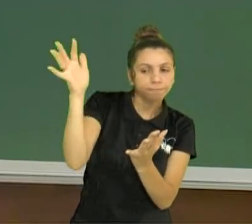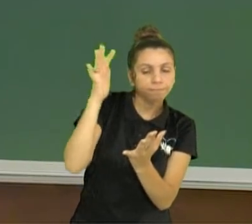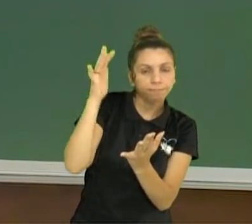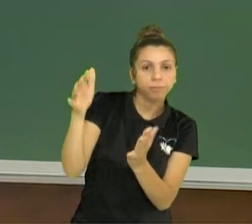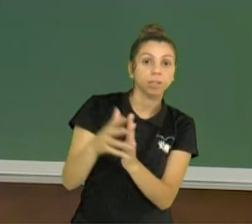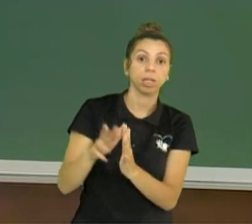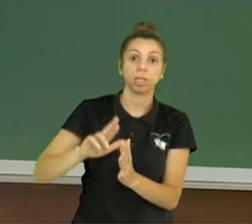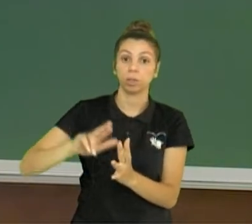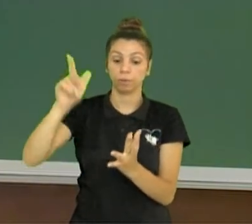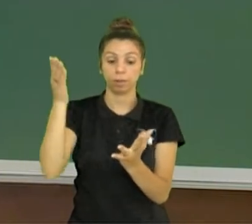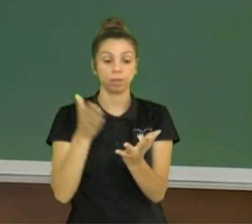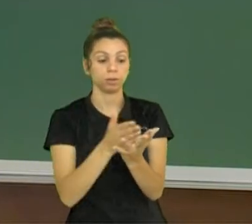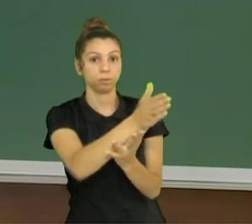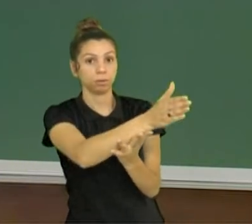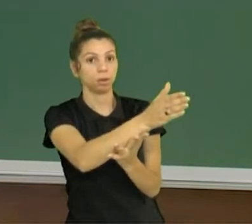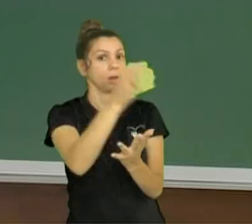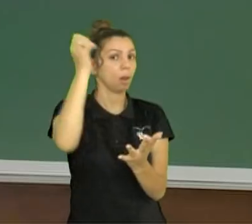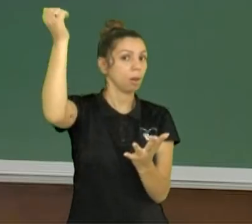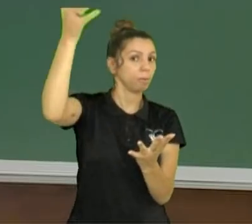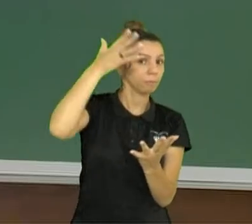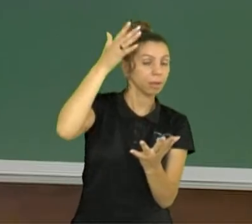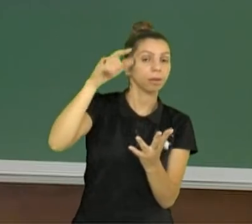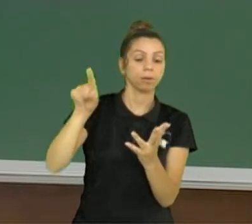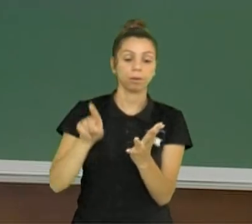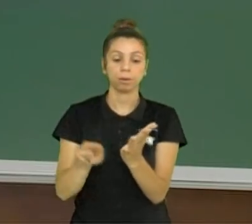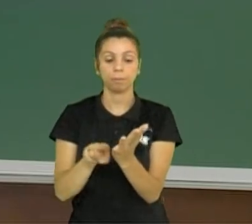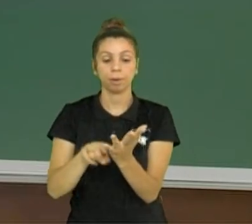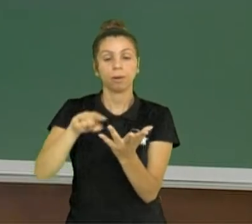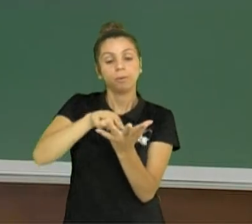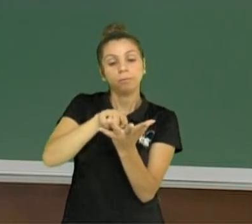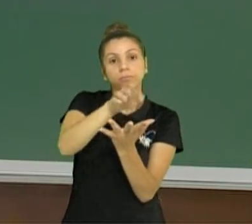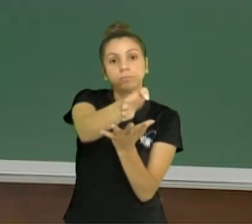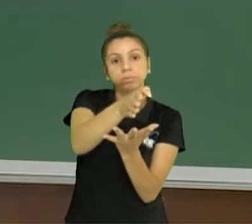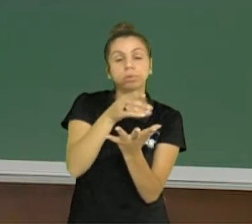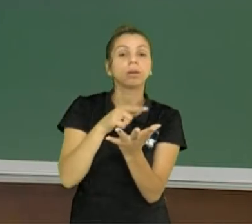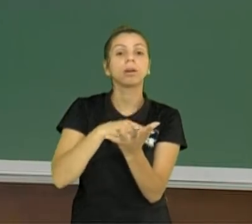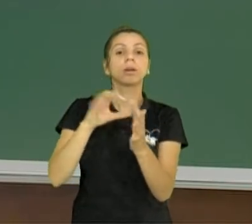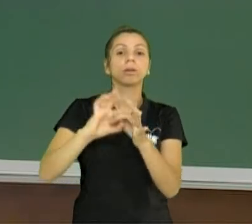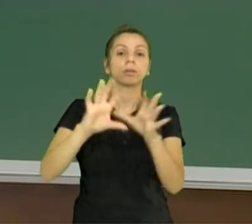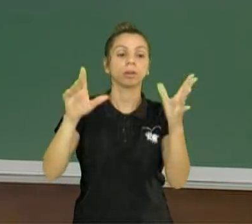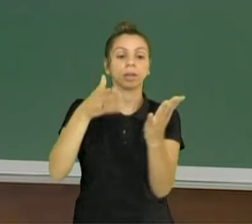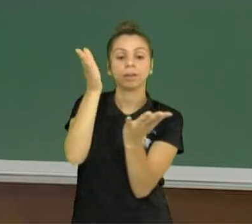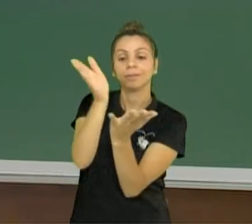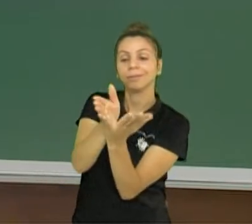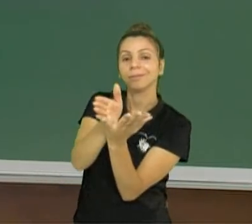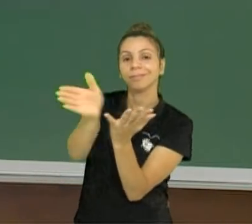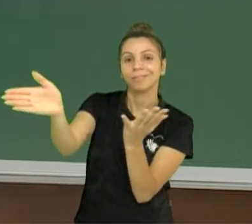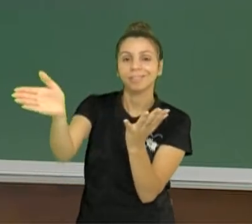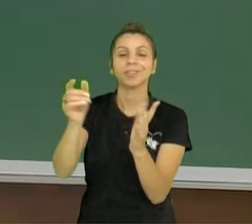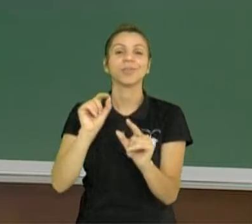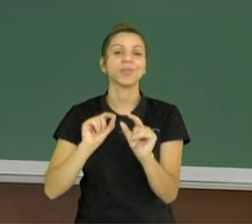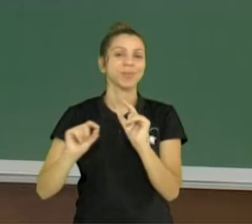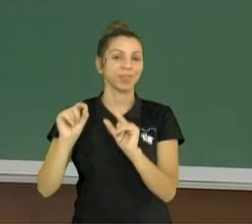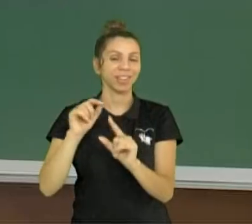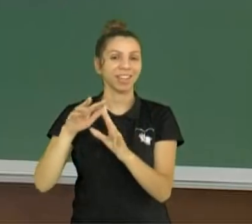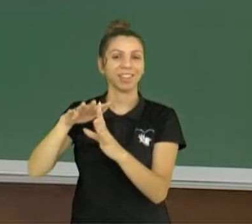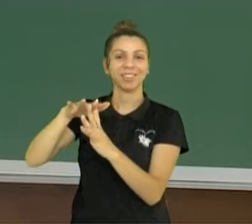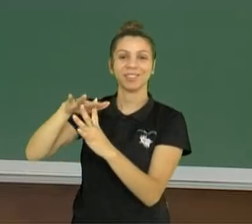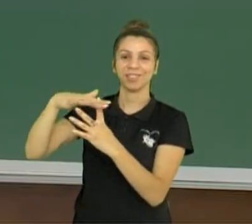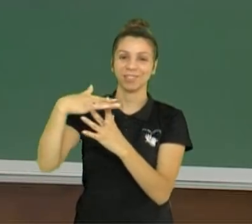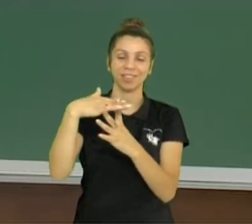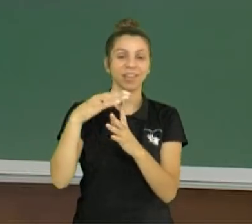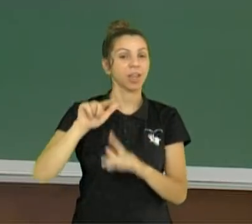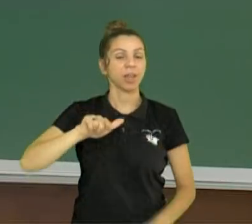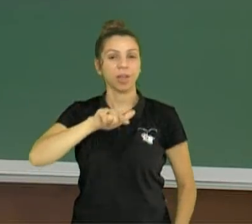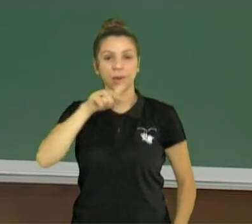dos iluministas, diferente dos liberalistas, chamados socialistas. É outro conteúdo, não se preocupem, para as